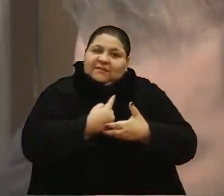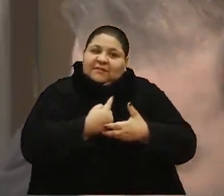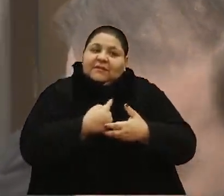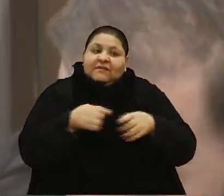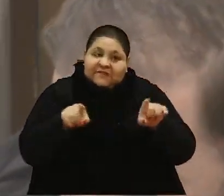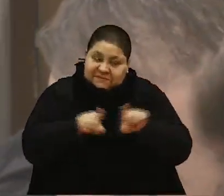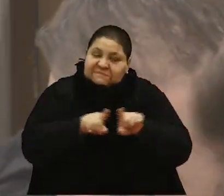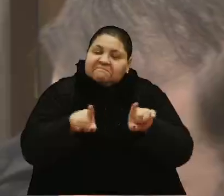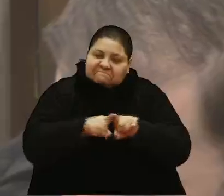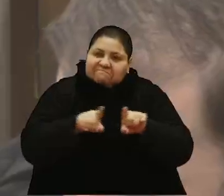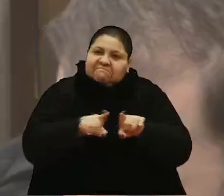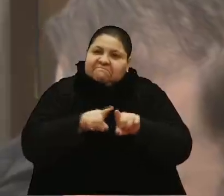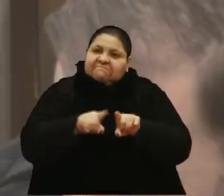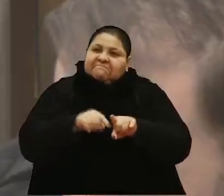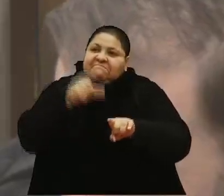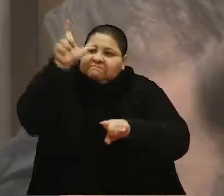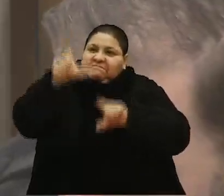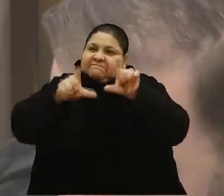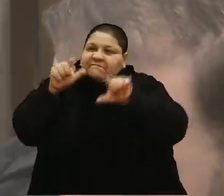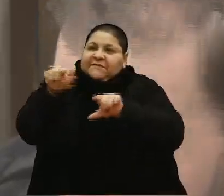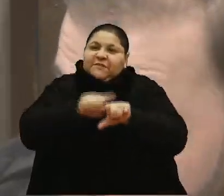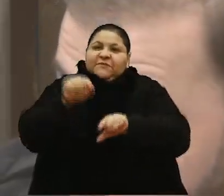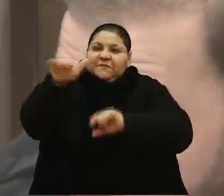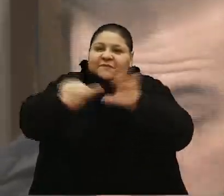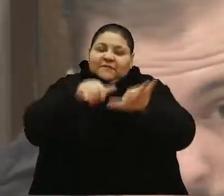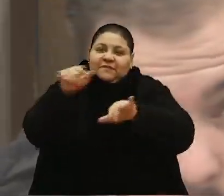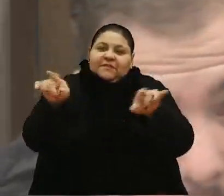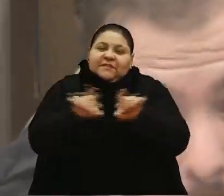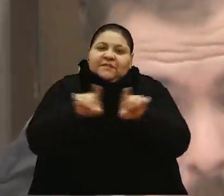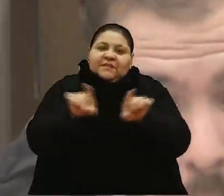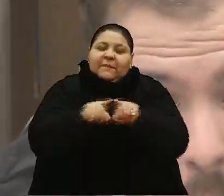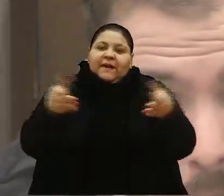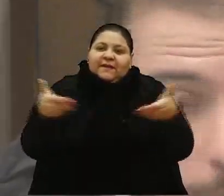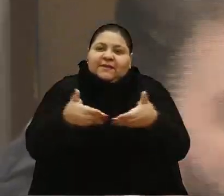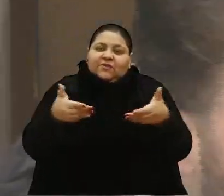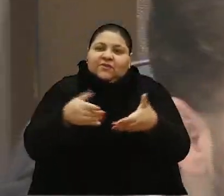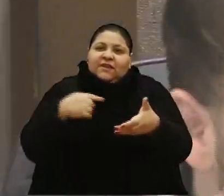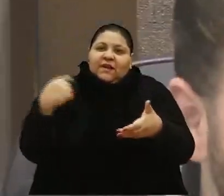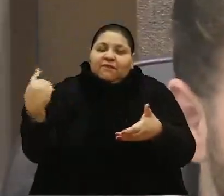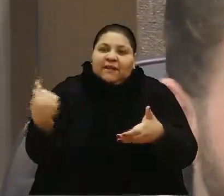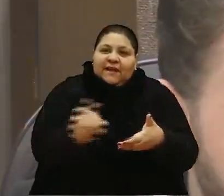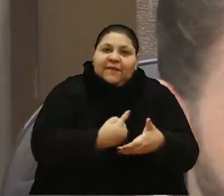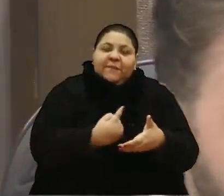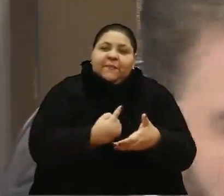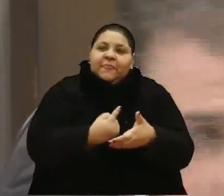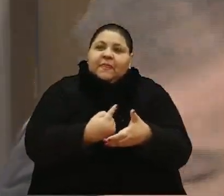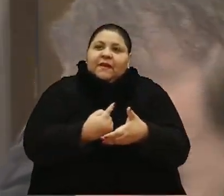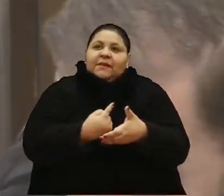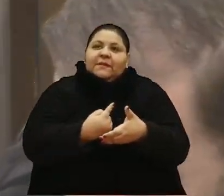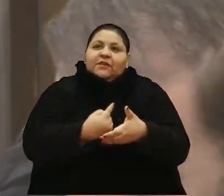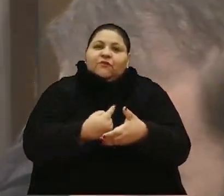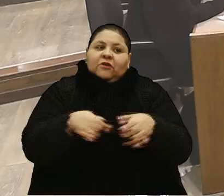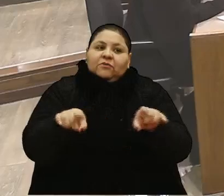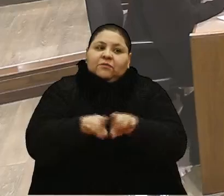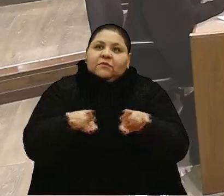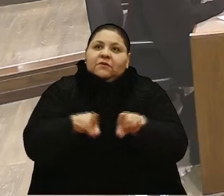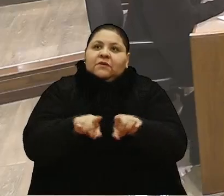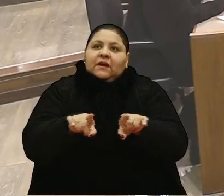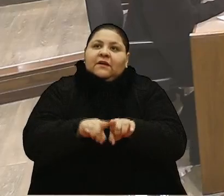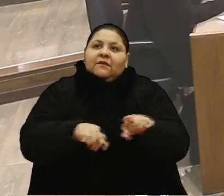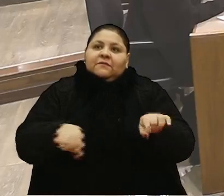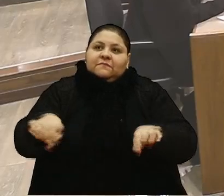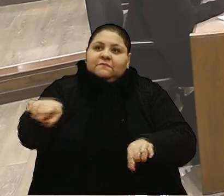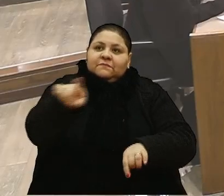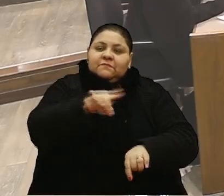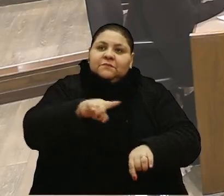Inclusive, que estrangeiros ainda nem foi chamado. E que está no jornal que o atendimento também é para os estrangeiros. Não foi chamado nenhum ainda. Então, eu acho que a senhora devia ir lá, porque os estrangeiros